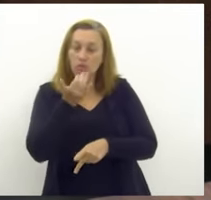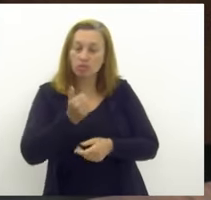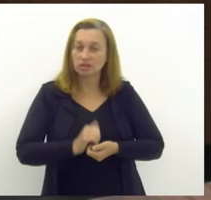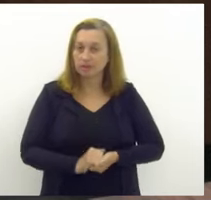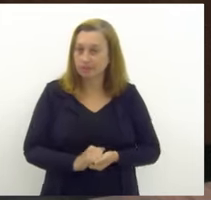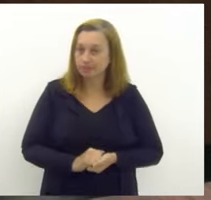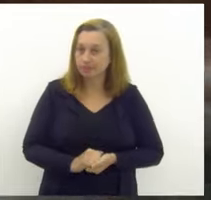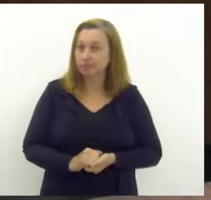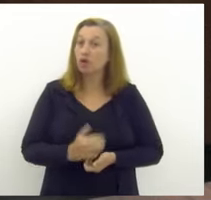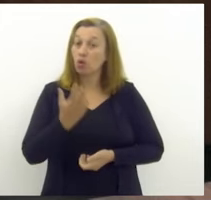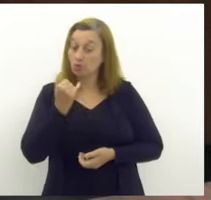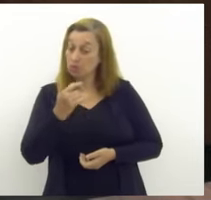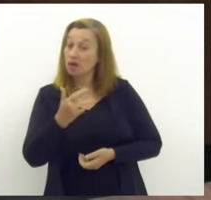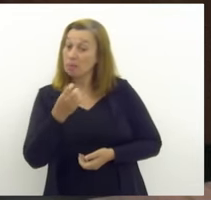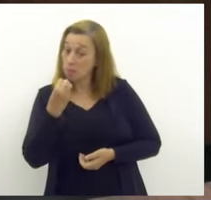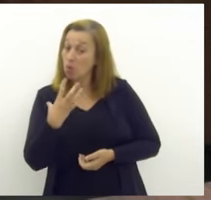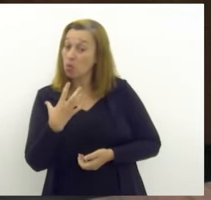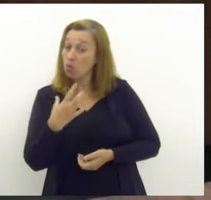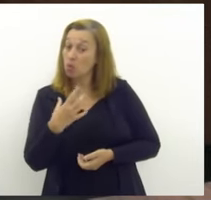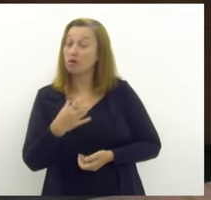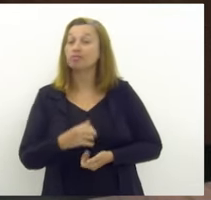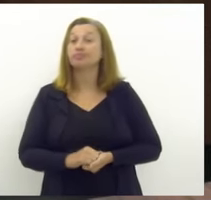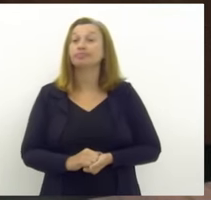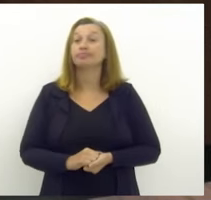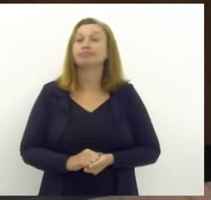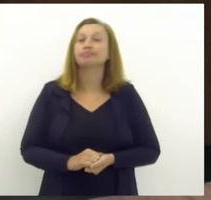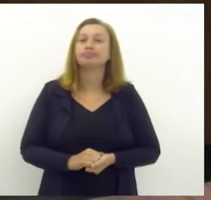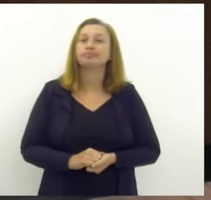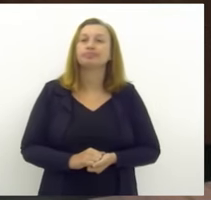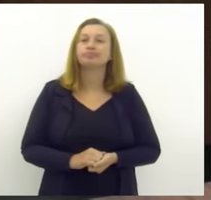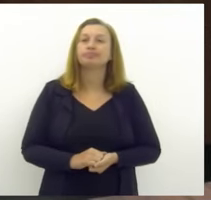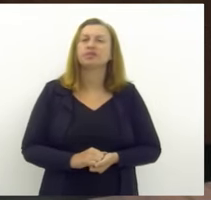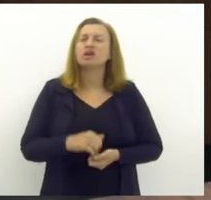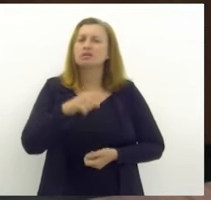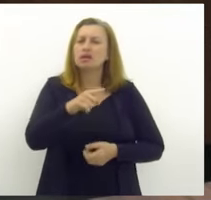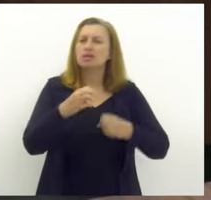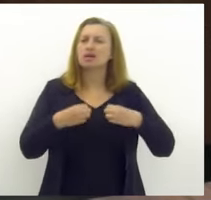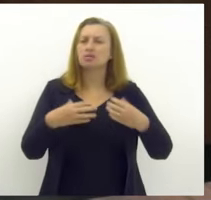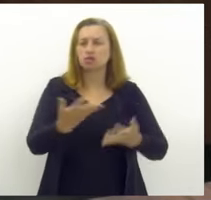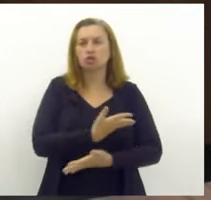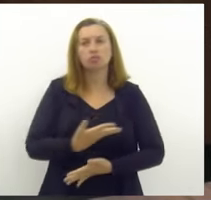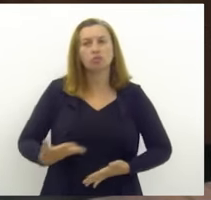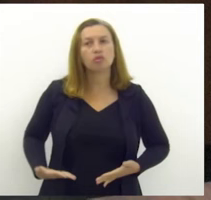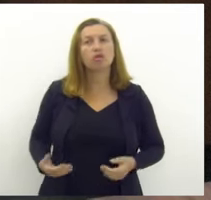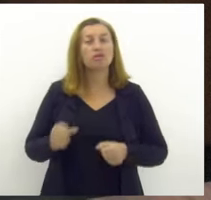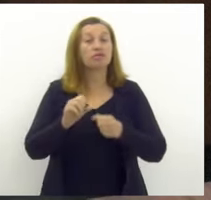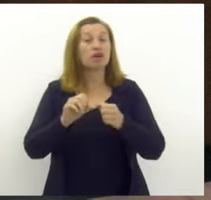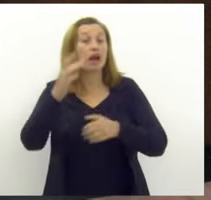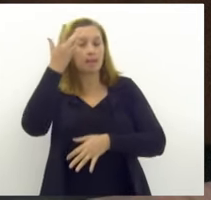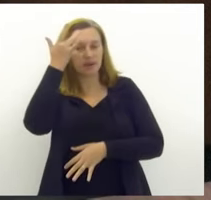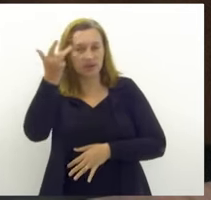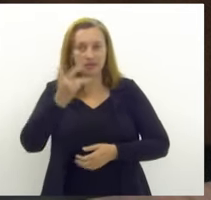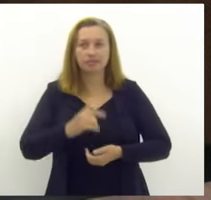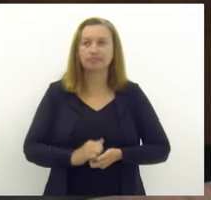mal que faz bem comida no prato nessa audiência Que Nós faremos